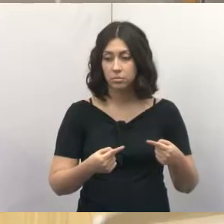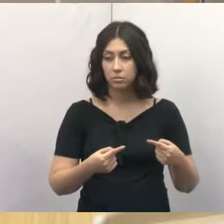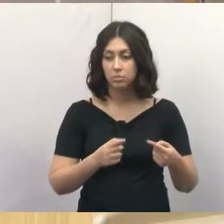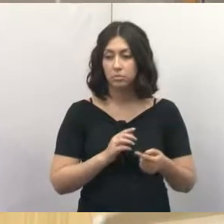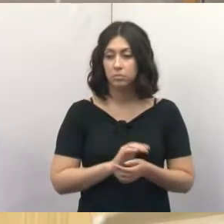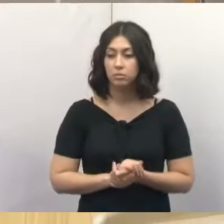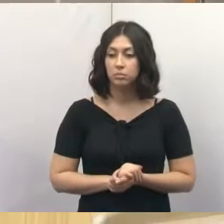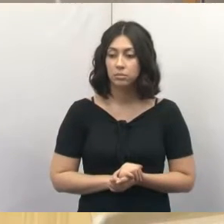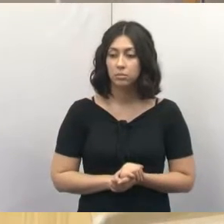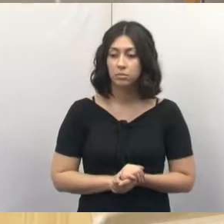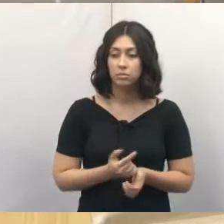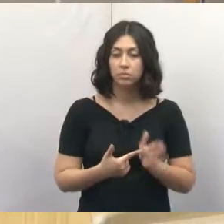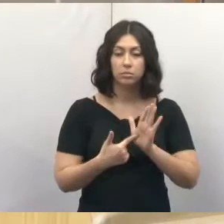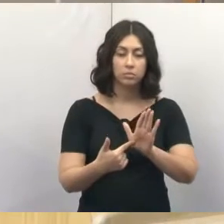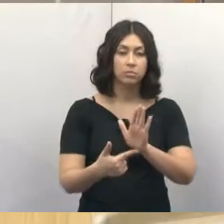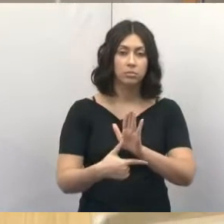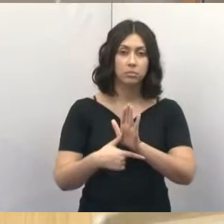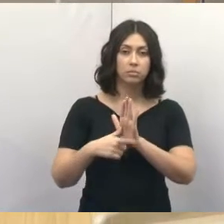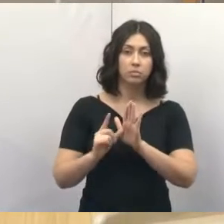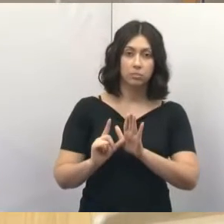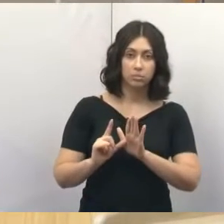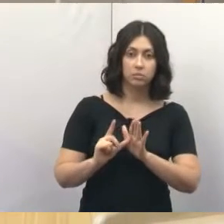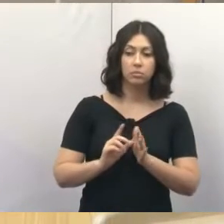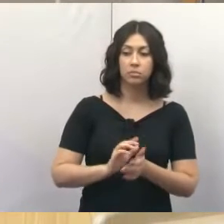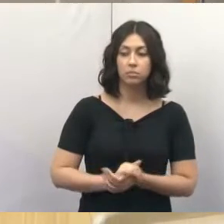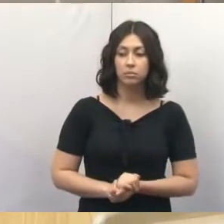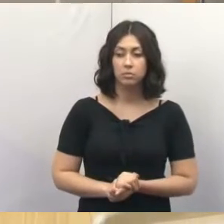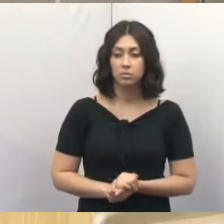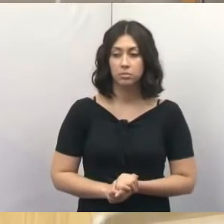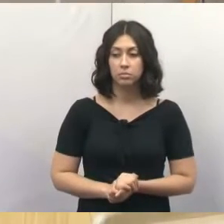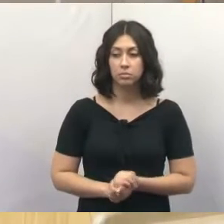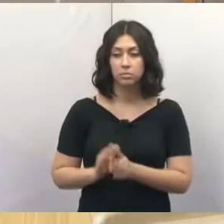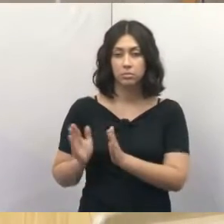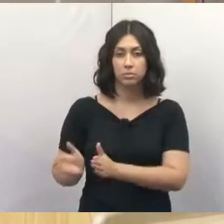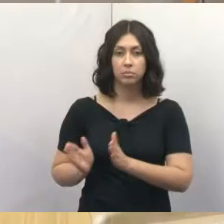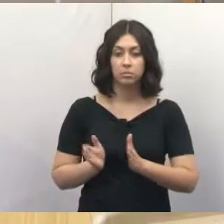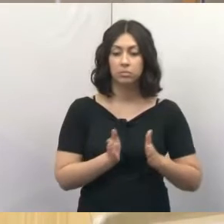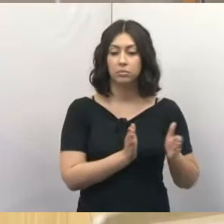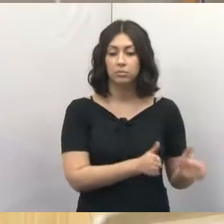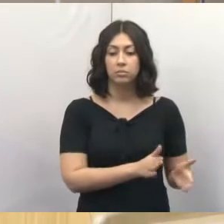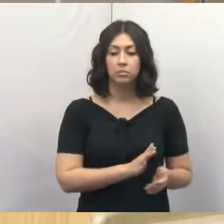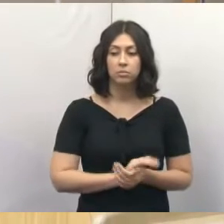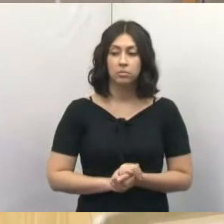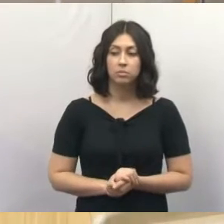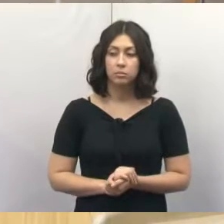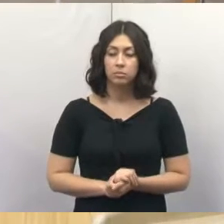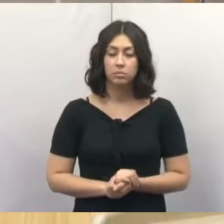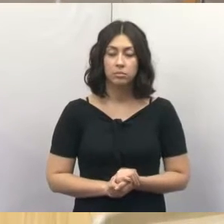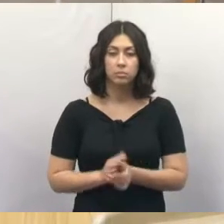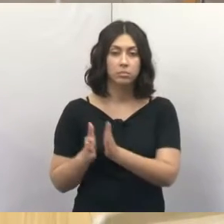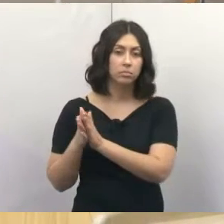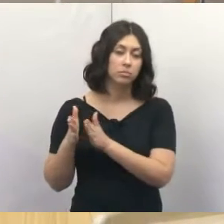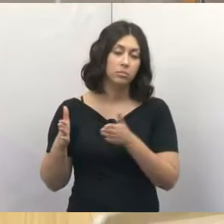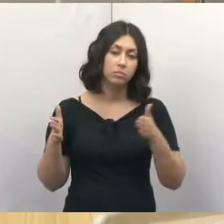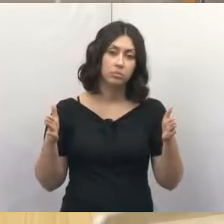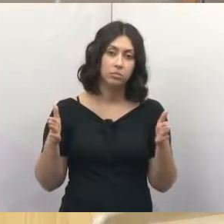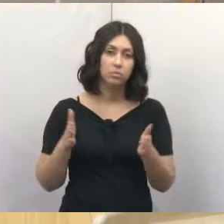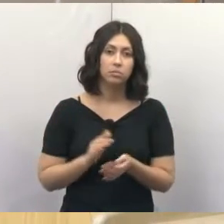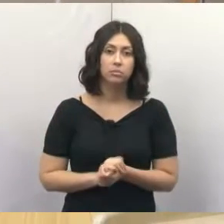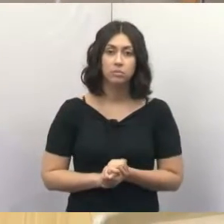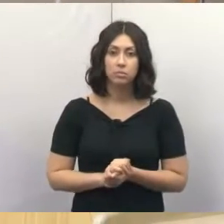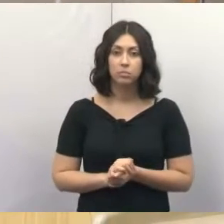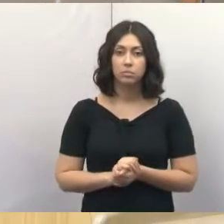1, disposições preliminares, seção 2 dos apartes, seção 3 dos prazos, seção 4